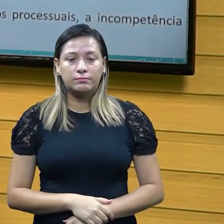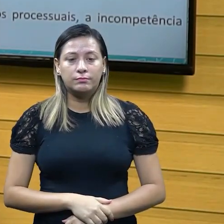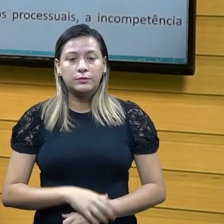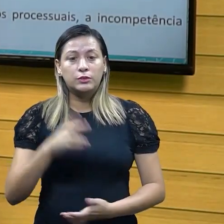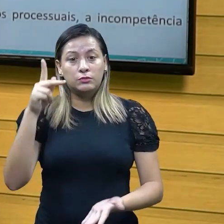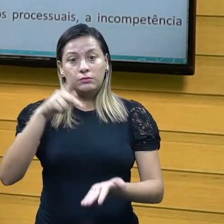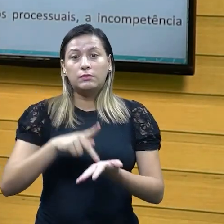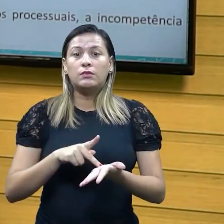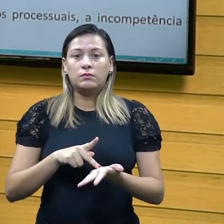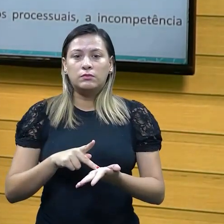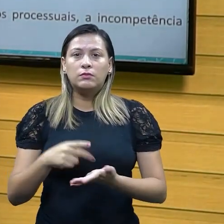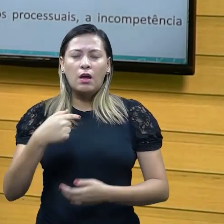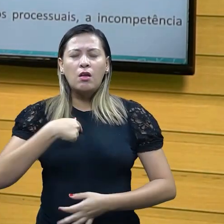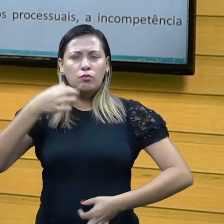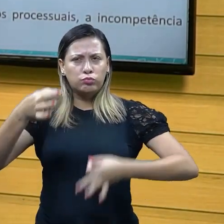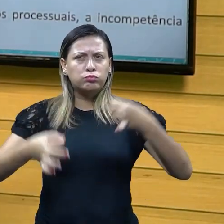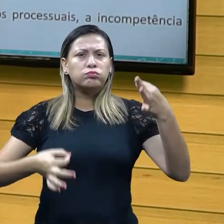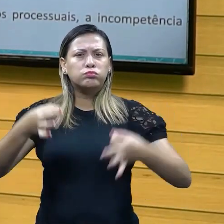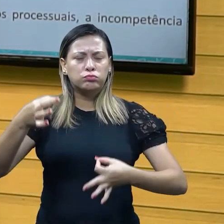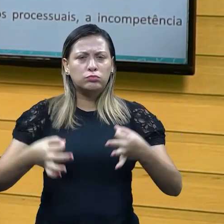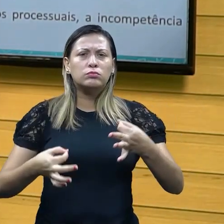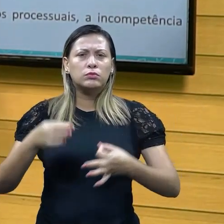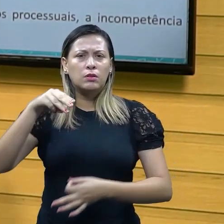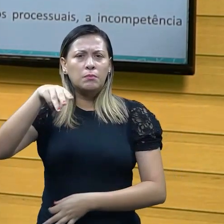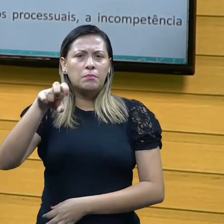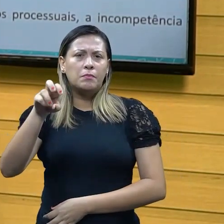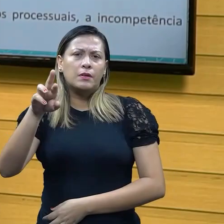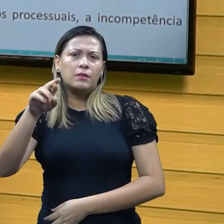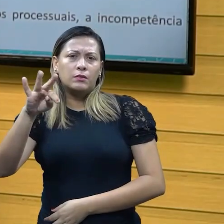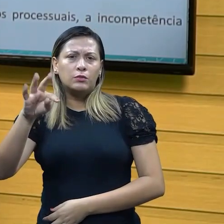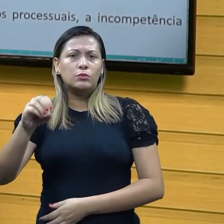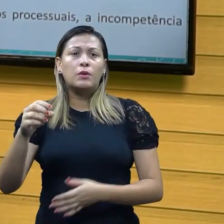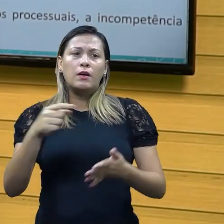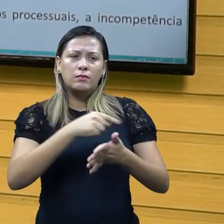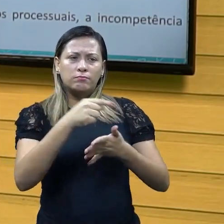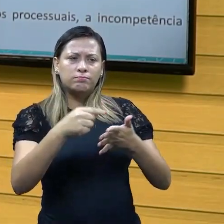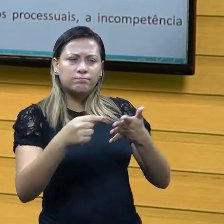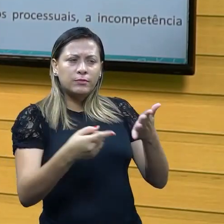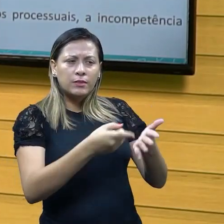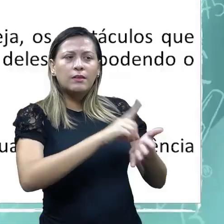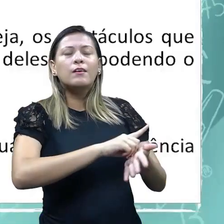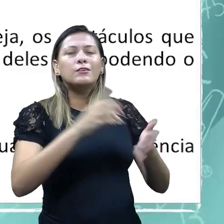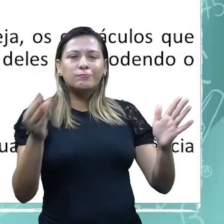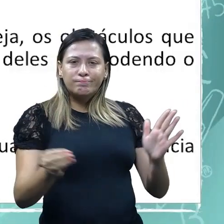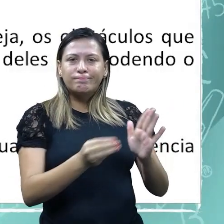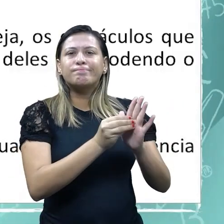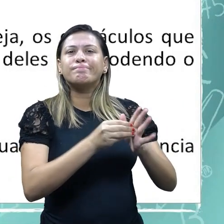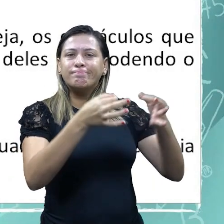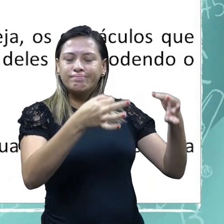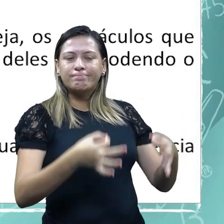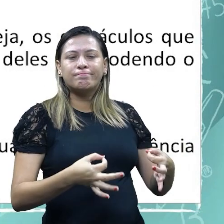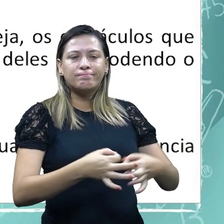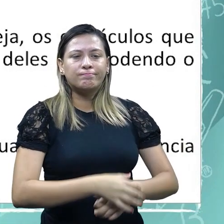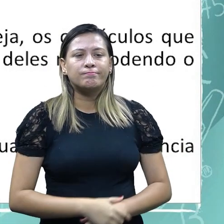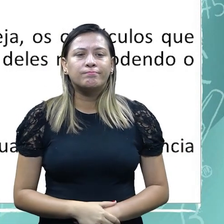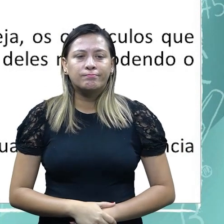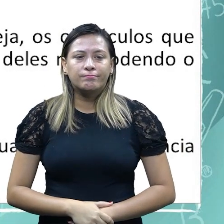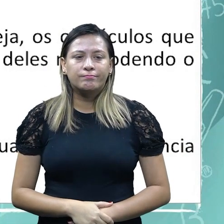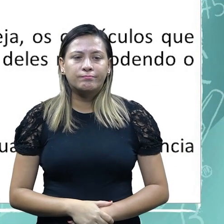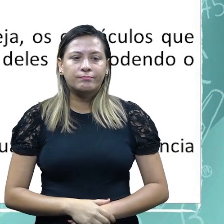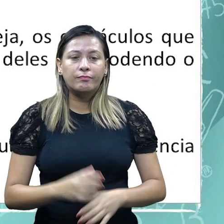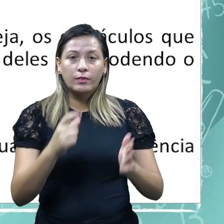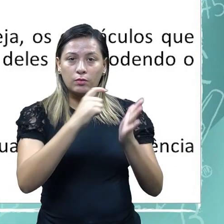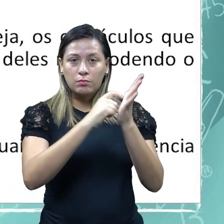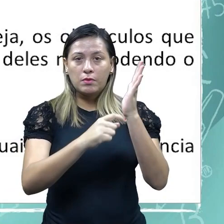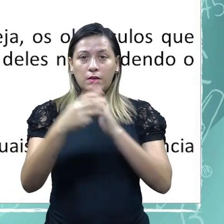chegar assim, vou julgar o mérito, então todos os pressupostos estavam devidamente preenchidos, certo? Em seu parágrafo